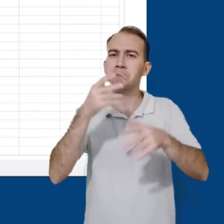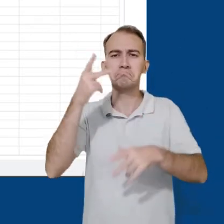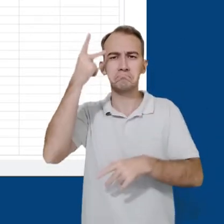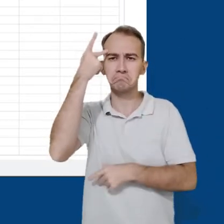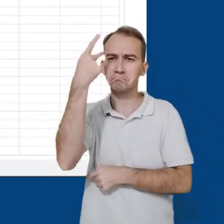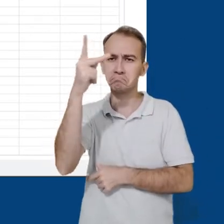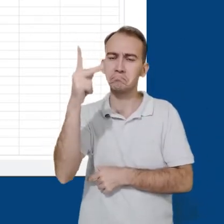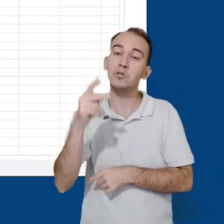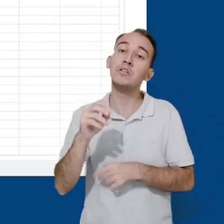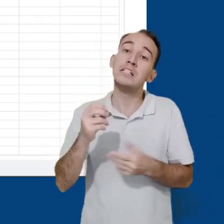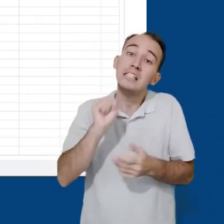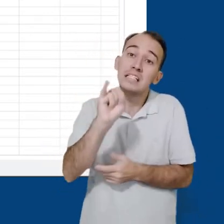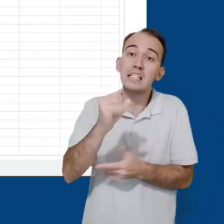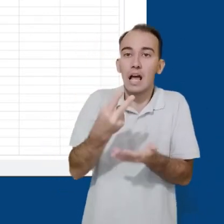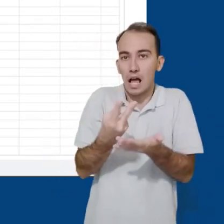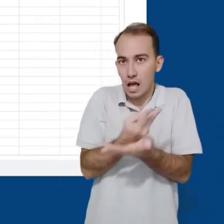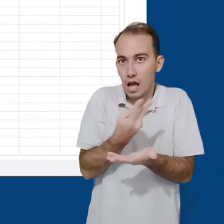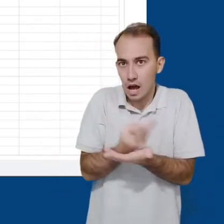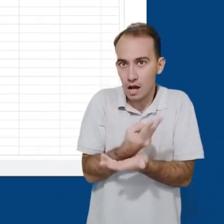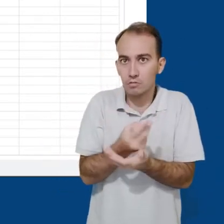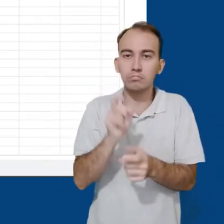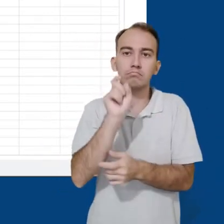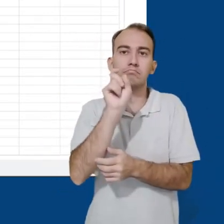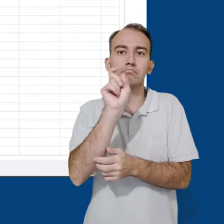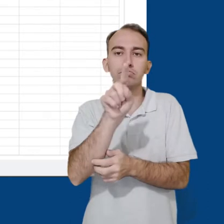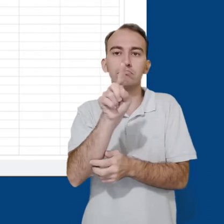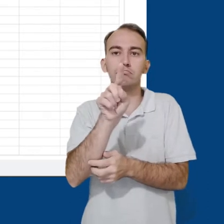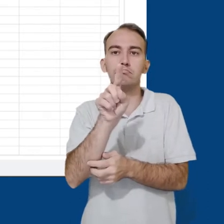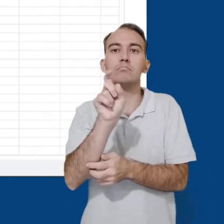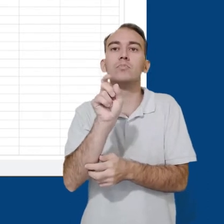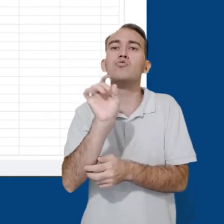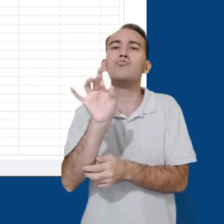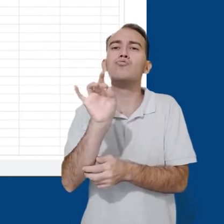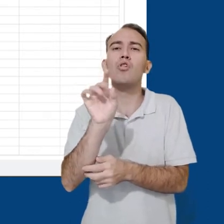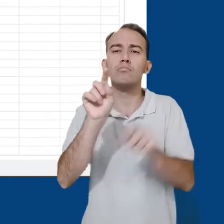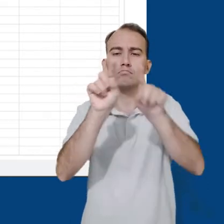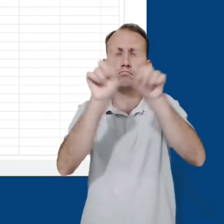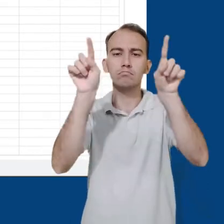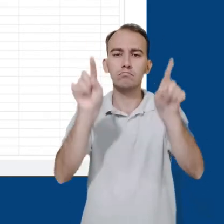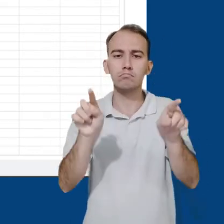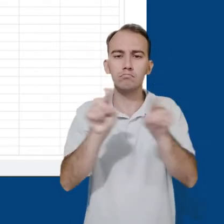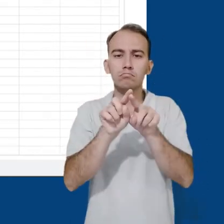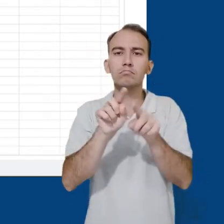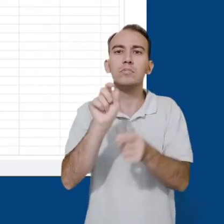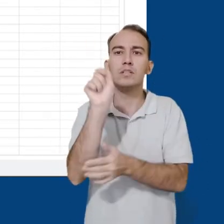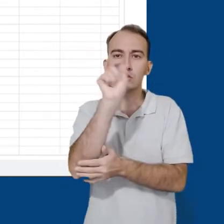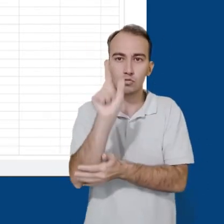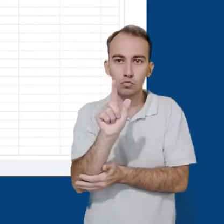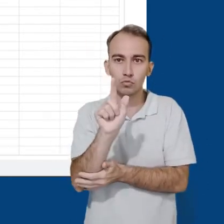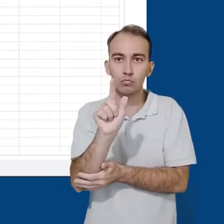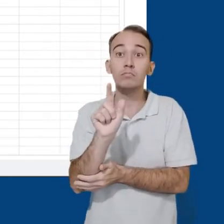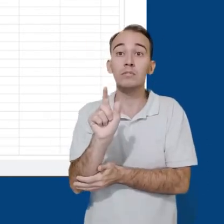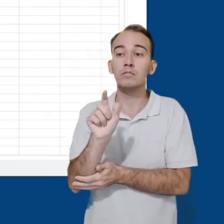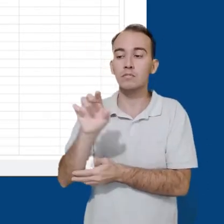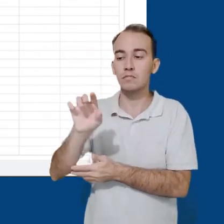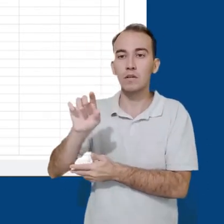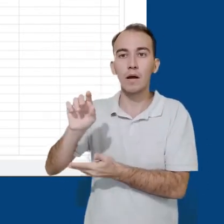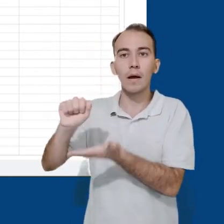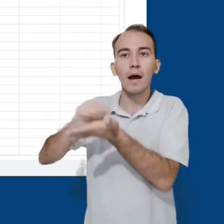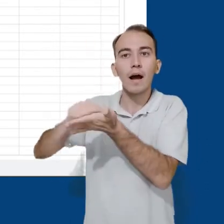conteúdo da célula caso tenha digitado algo errado não precisa de selecionar o texto todo selecione a célula e aperte delete